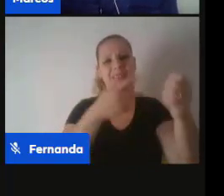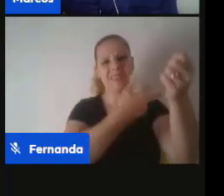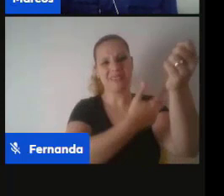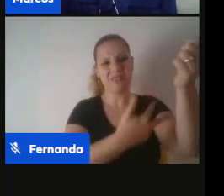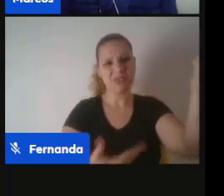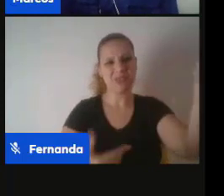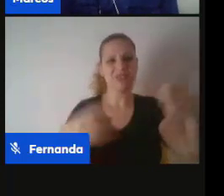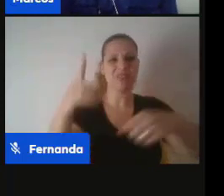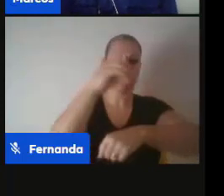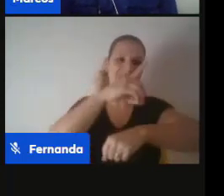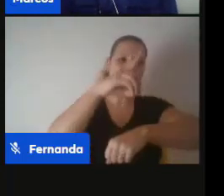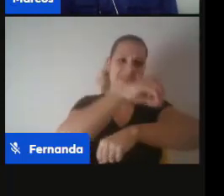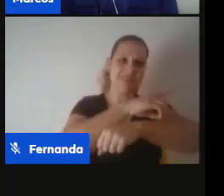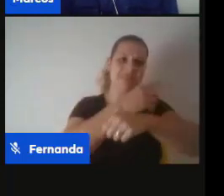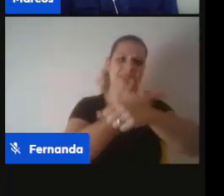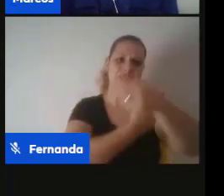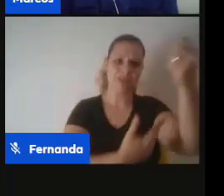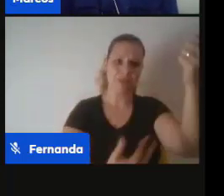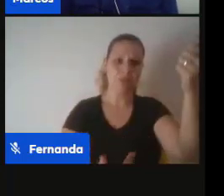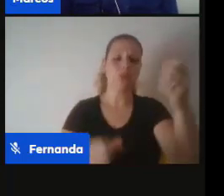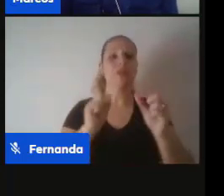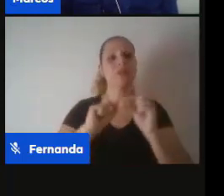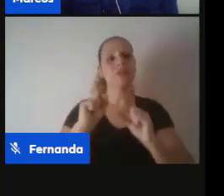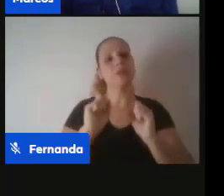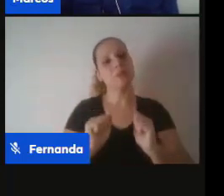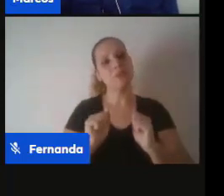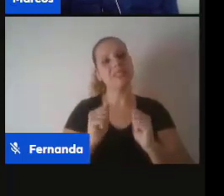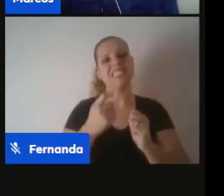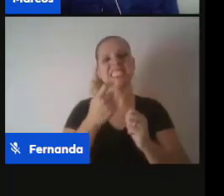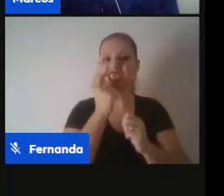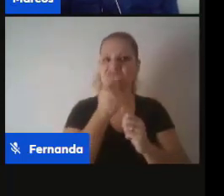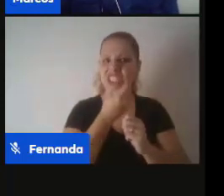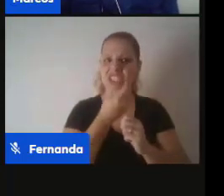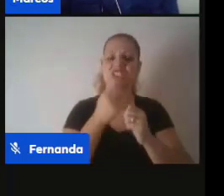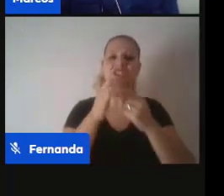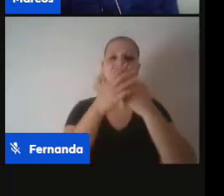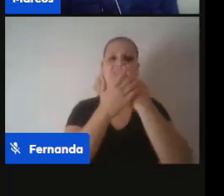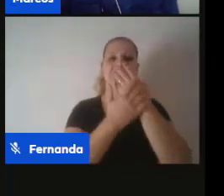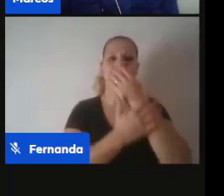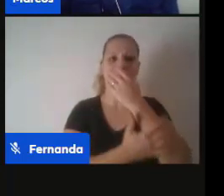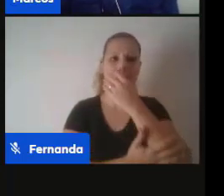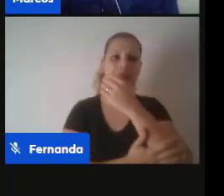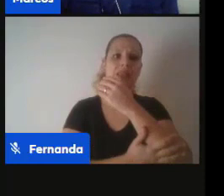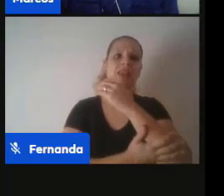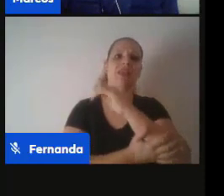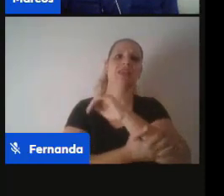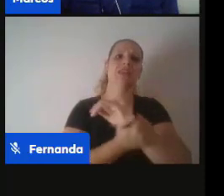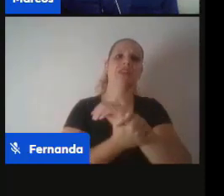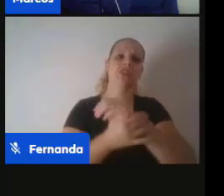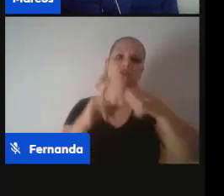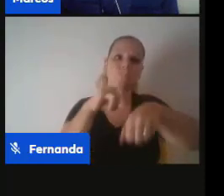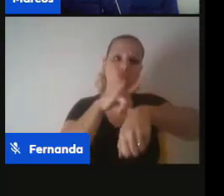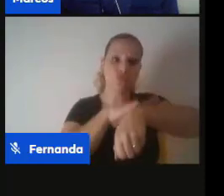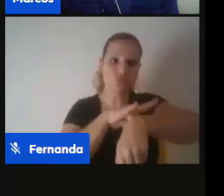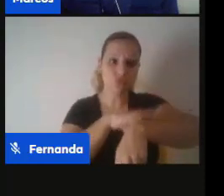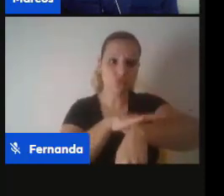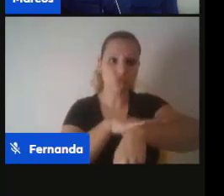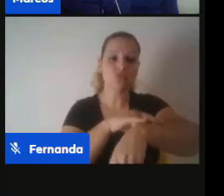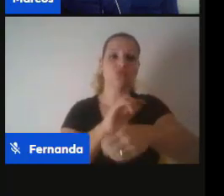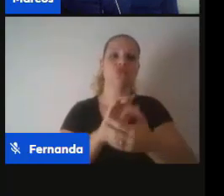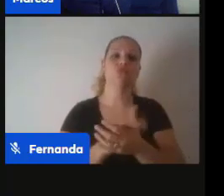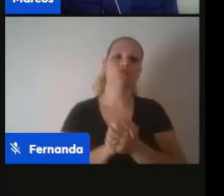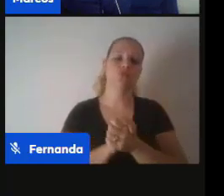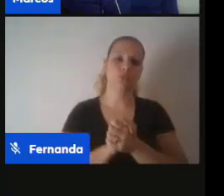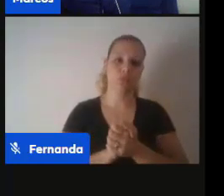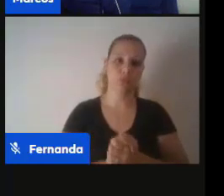manifestações hemorrágicas, pode estar na pele, na gengiva, na urina. Toda essa questão da complicação